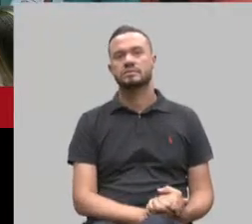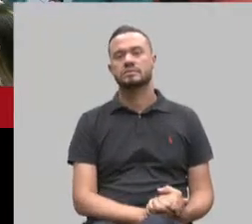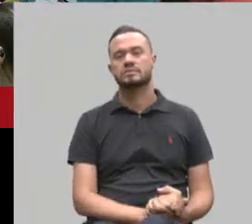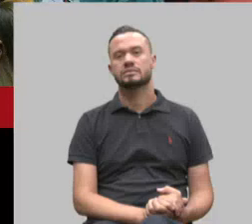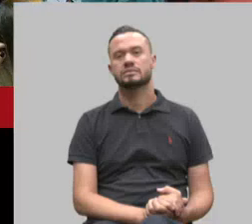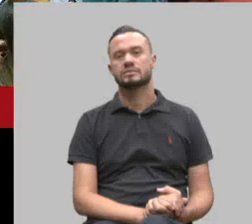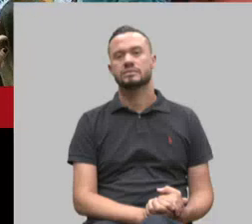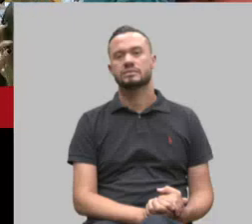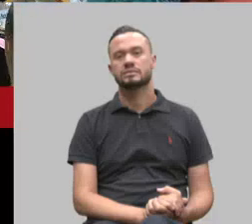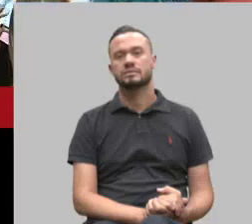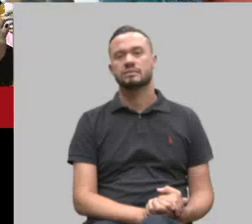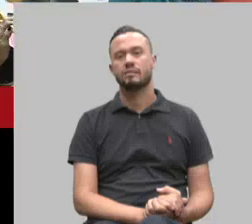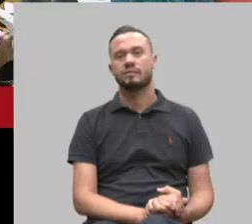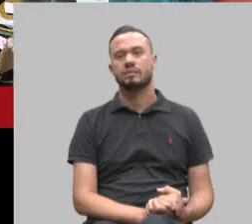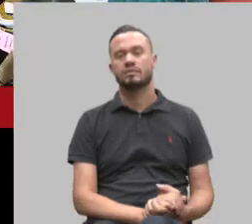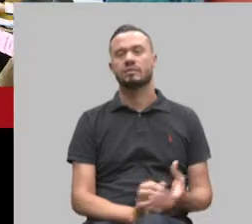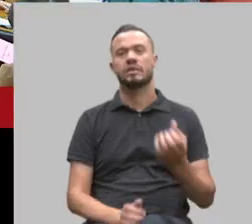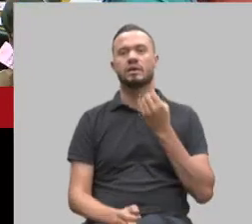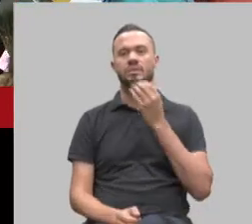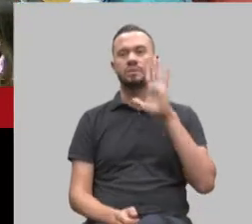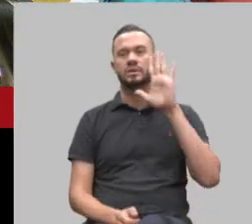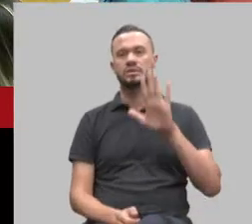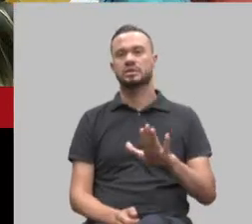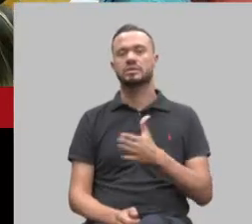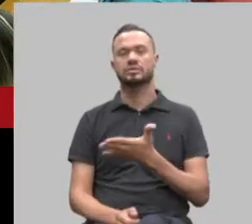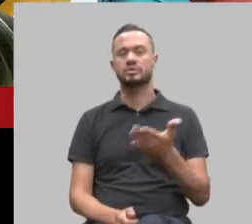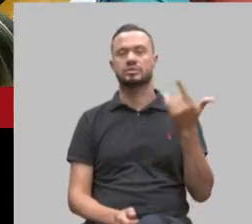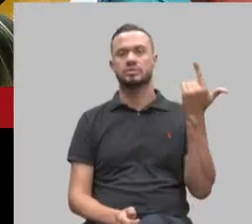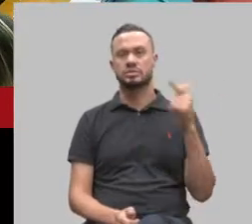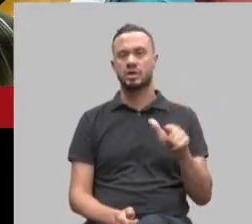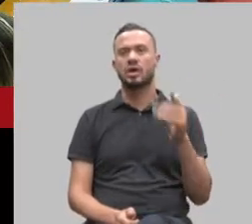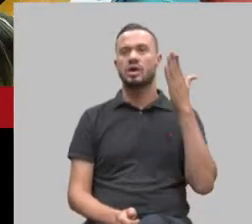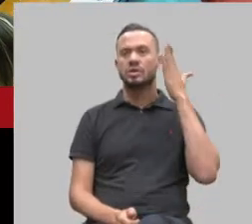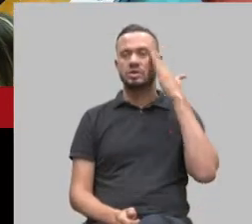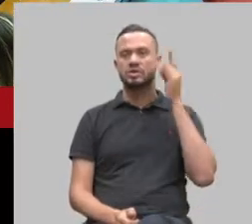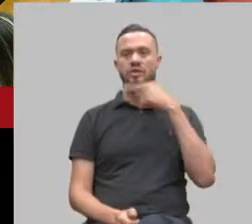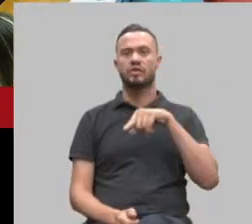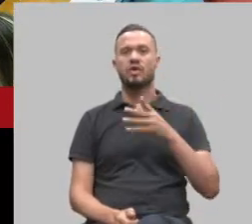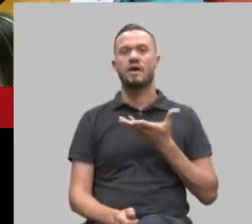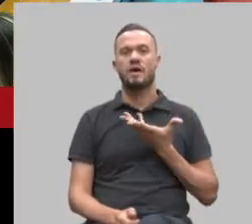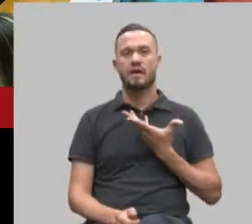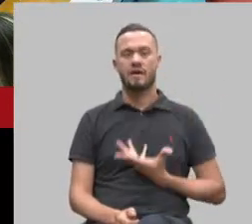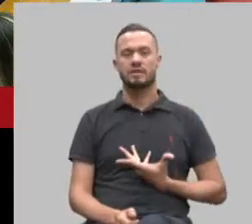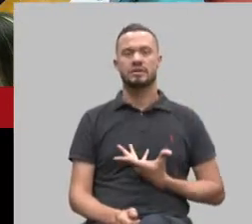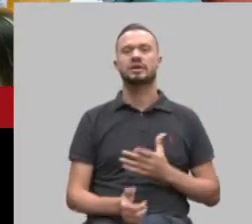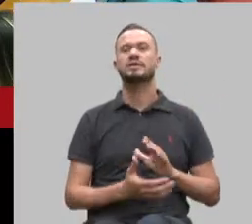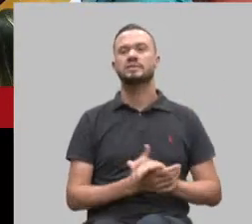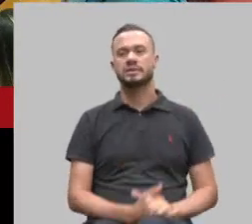Viana Boa tarde a todos novamente eu sei que tá todo mundo cansado mas vamos